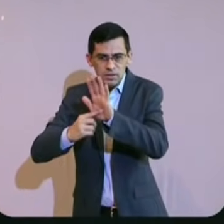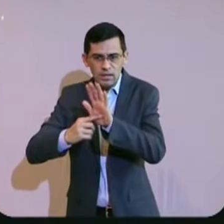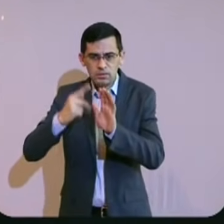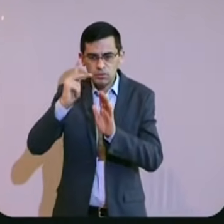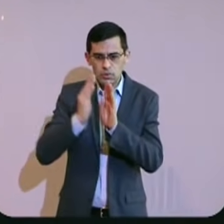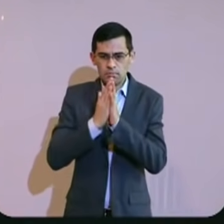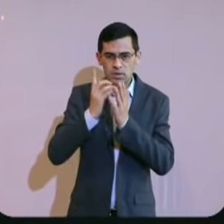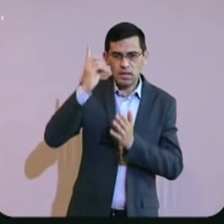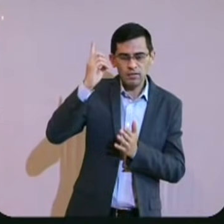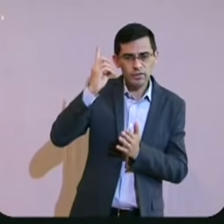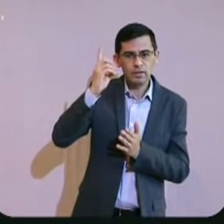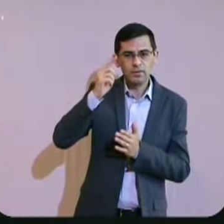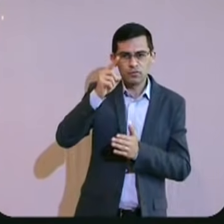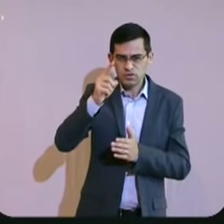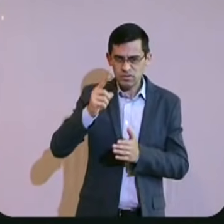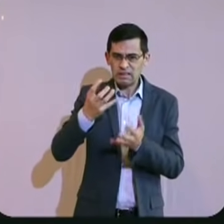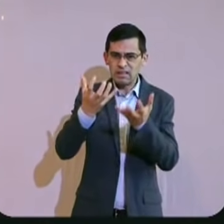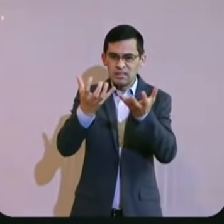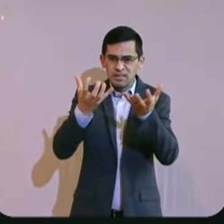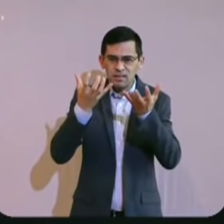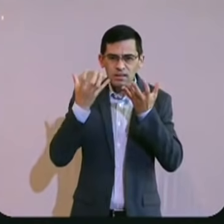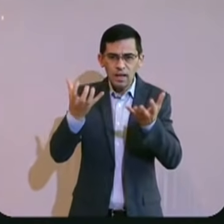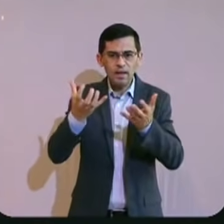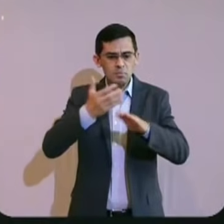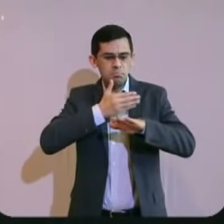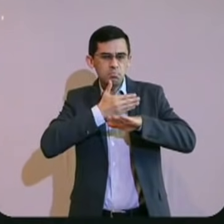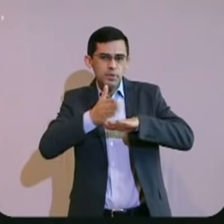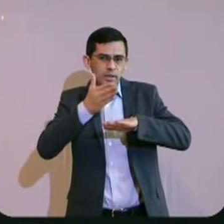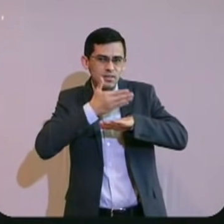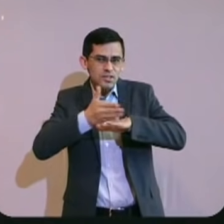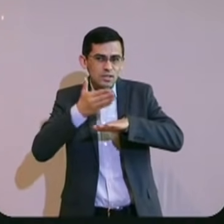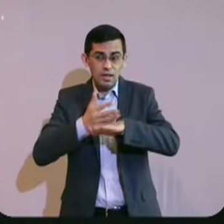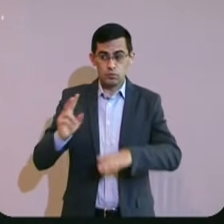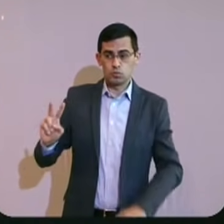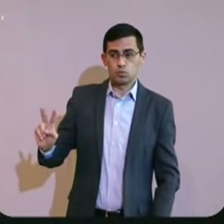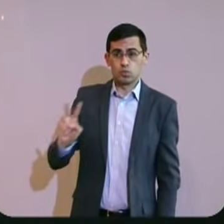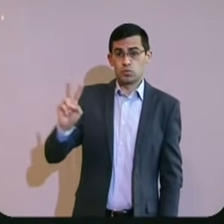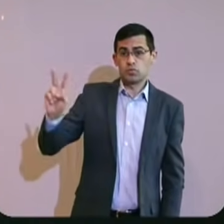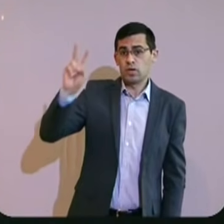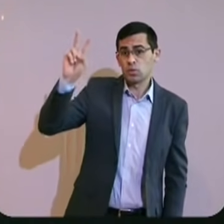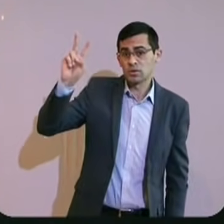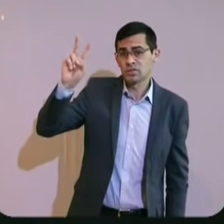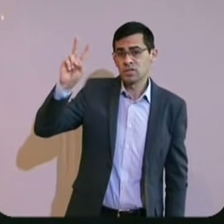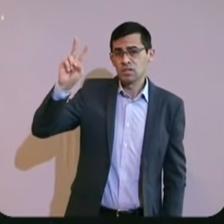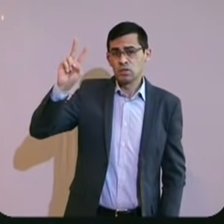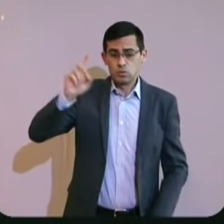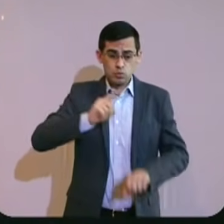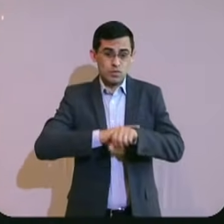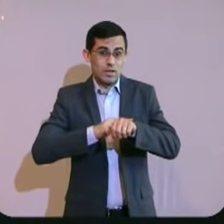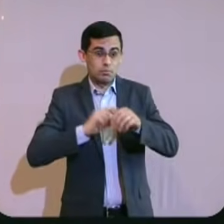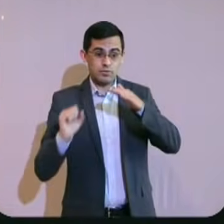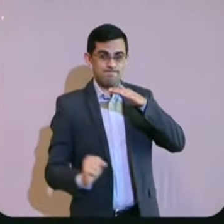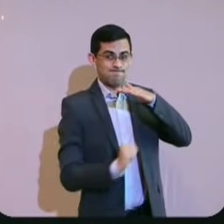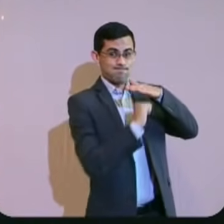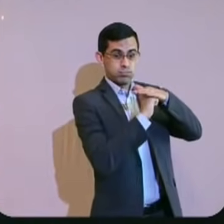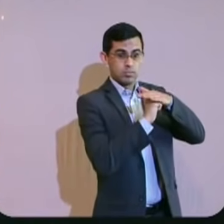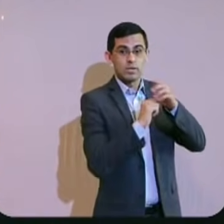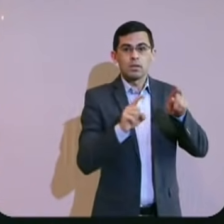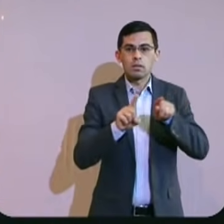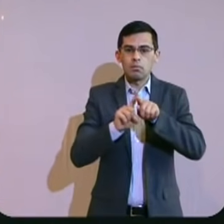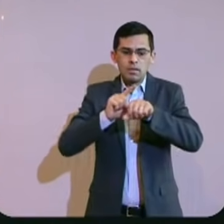vida? Você está disposto a viver esses valores no dia da abundância e no dia